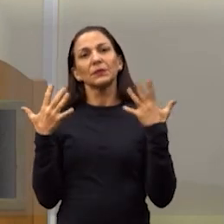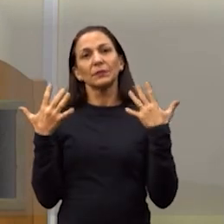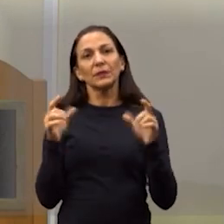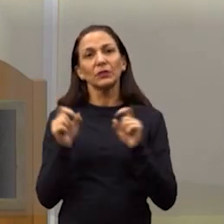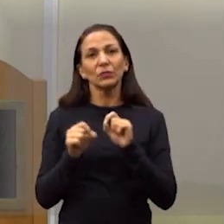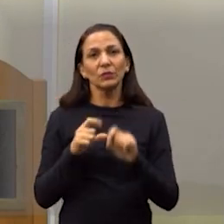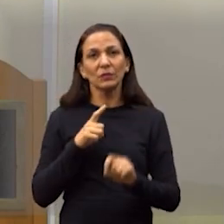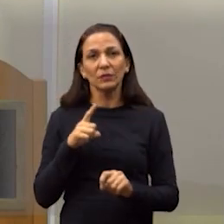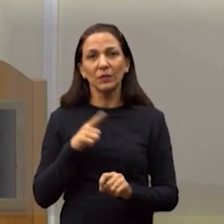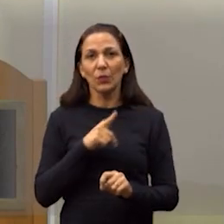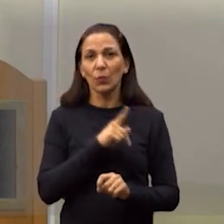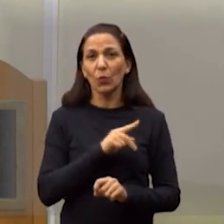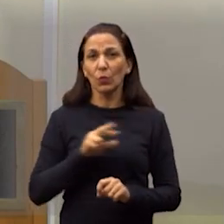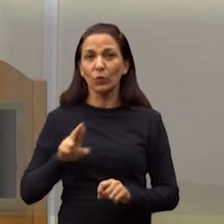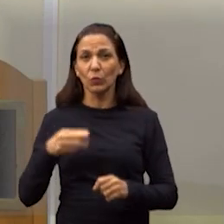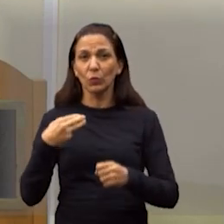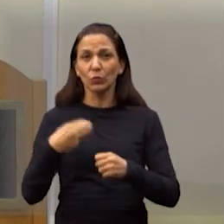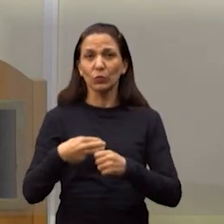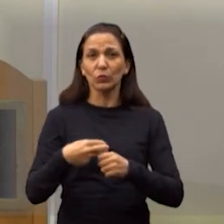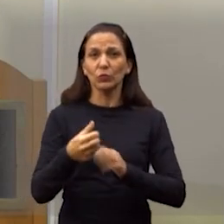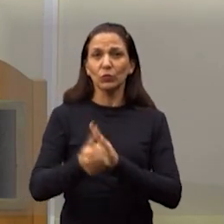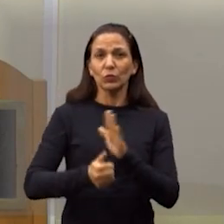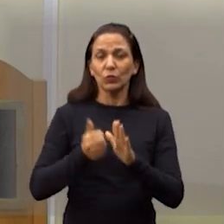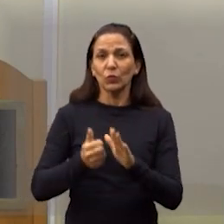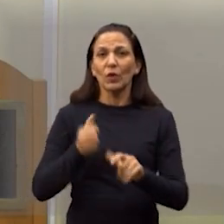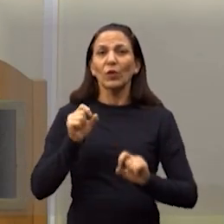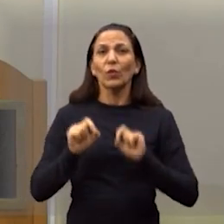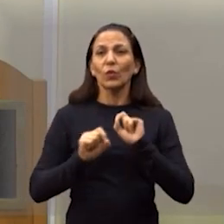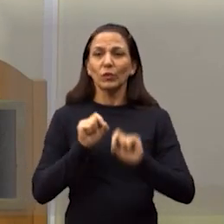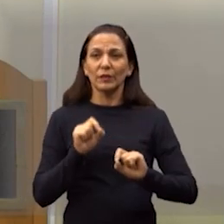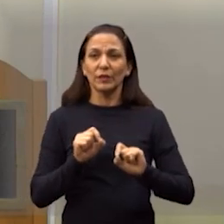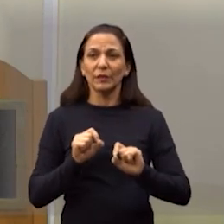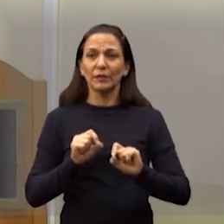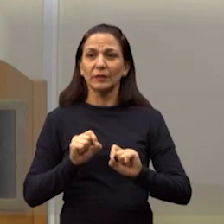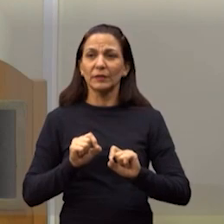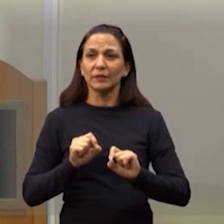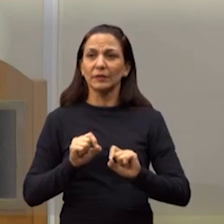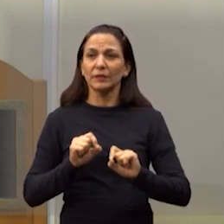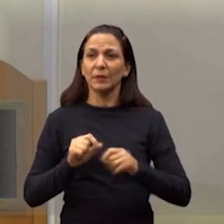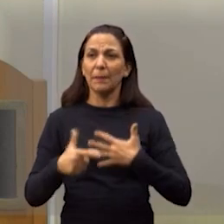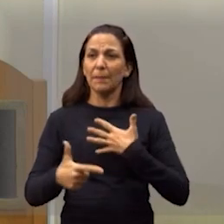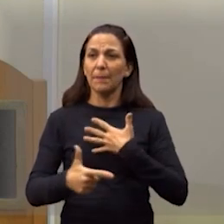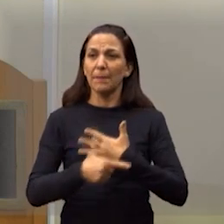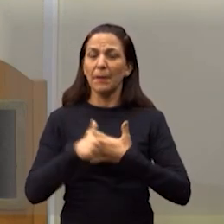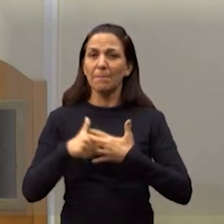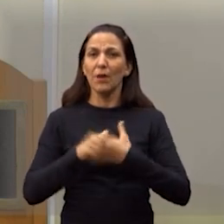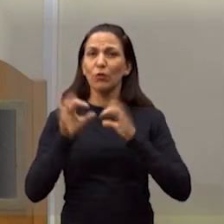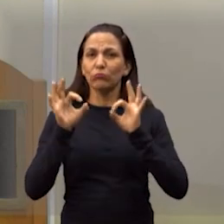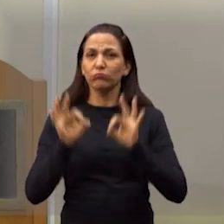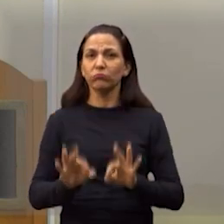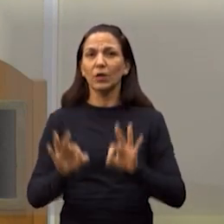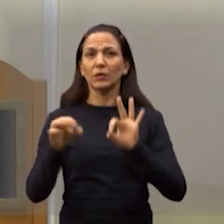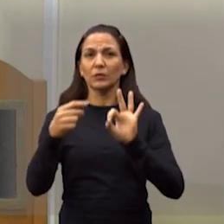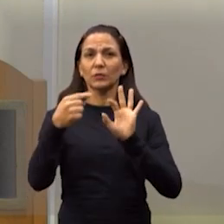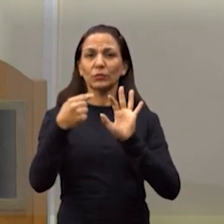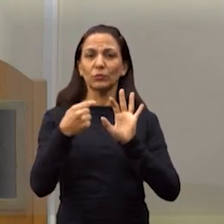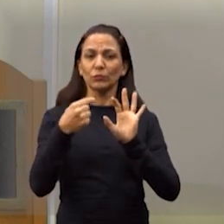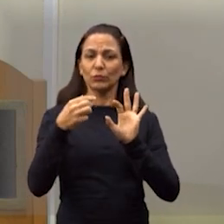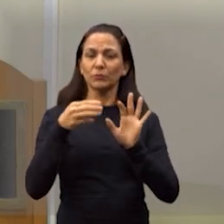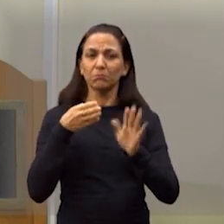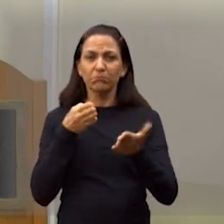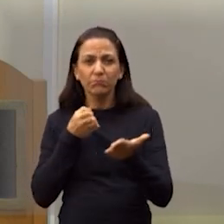Os Procuradores do município de Araraquara que exerce a função de forma pontual e digna